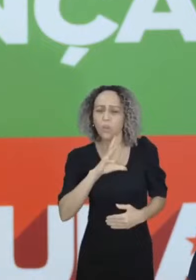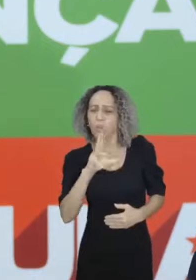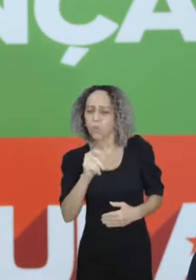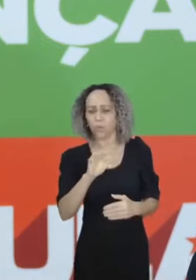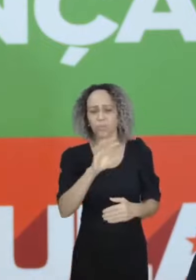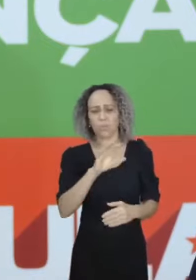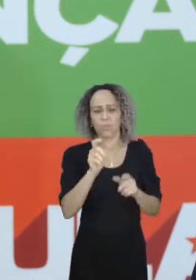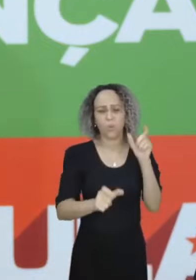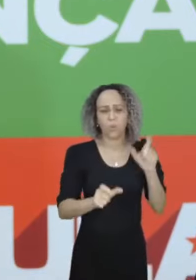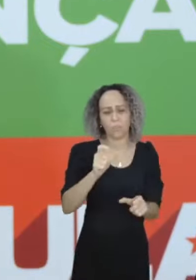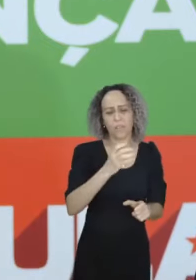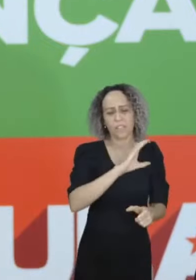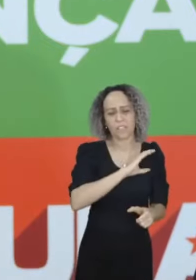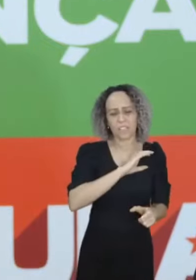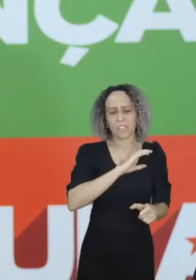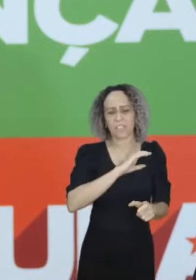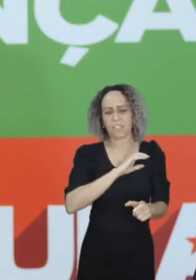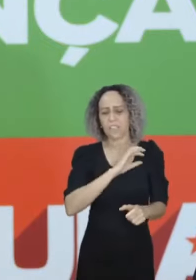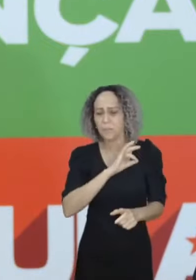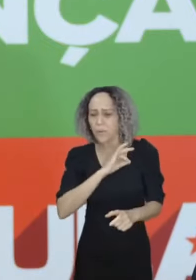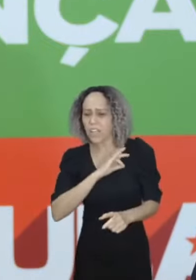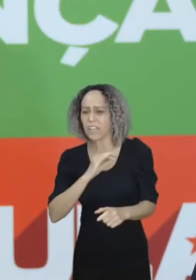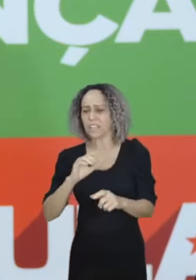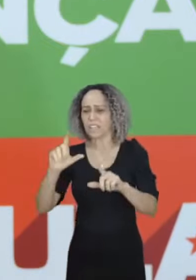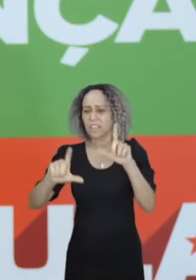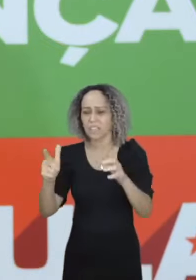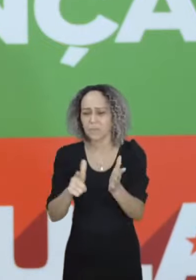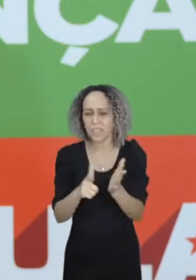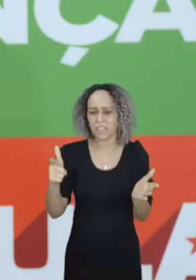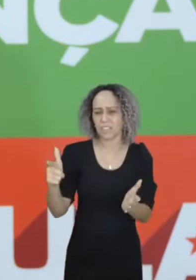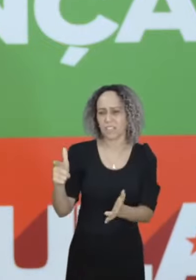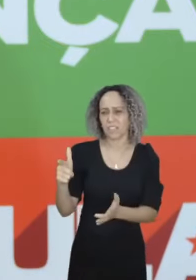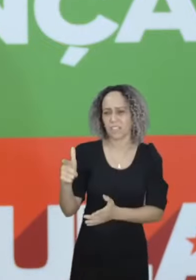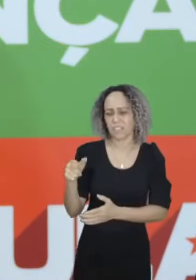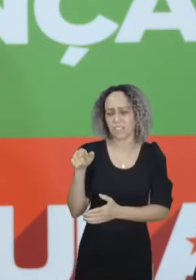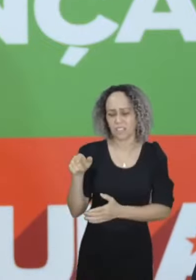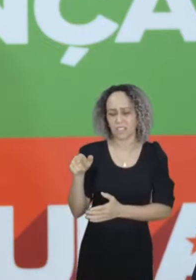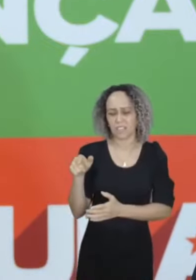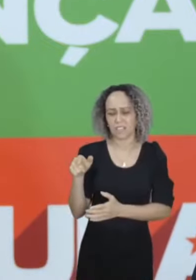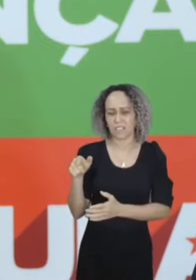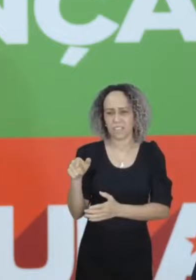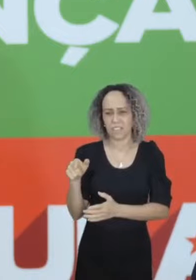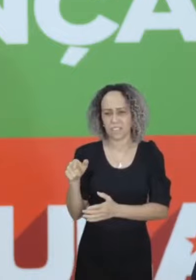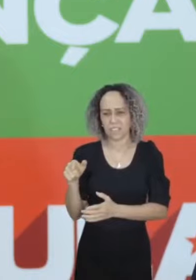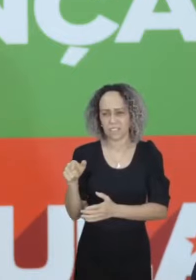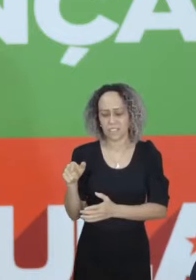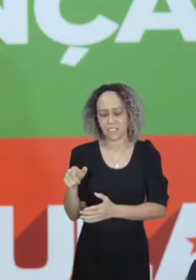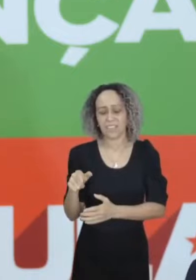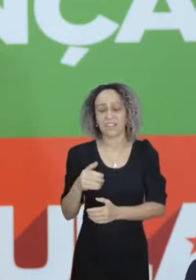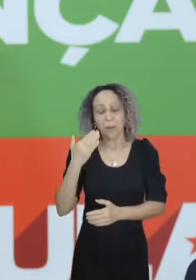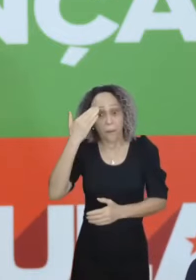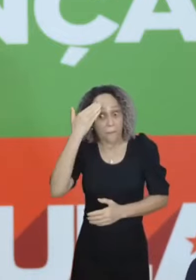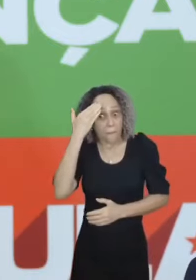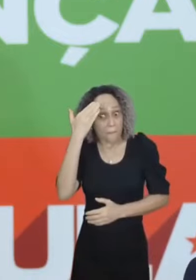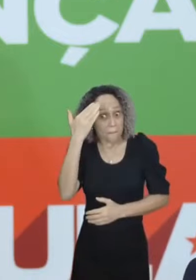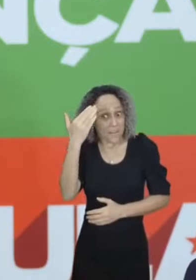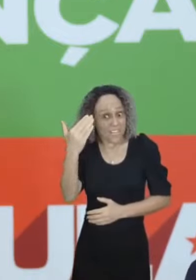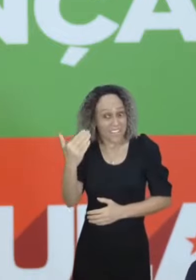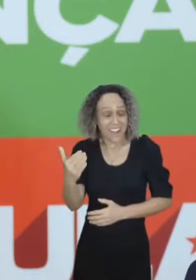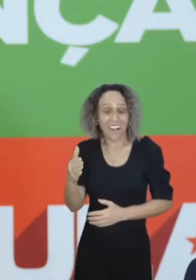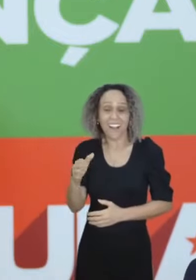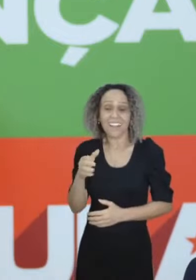E obrigado, Estuquinha, por exigir tanto que a gente fique tão organizado para tirar sua foto.